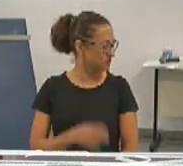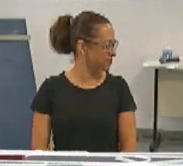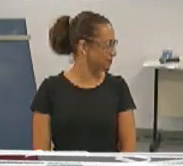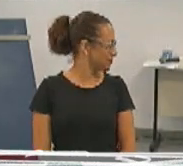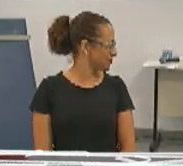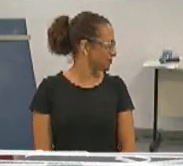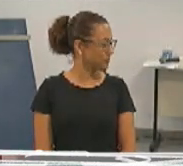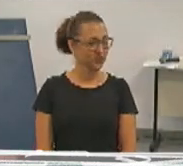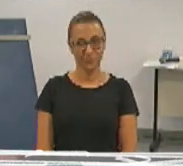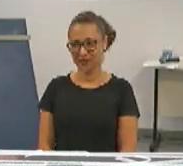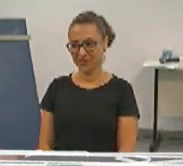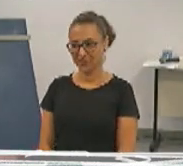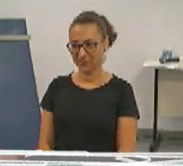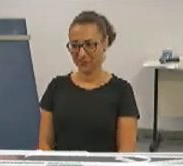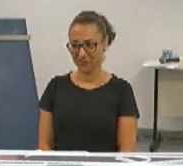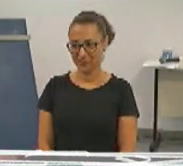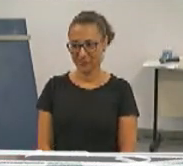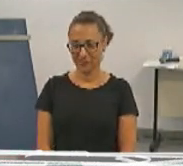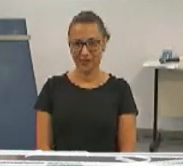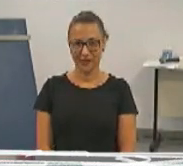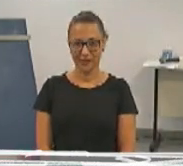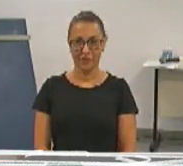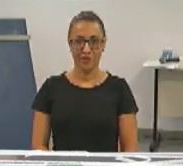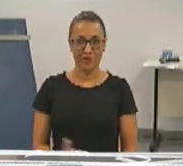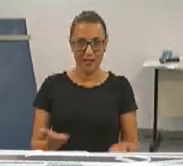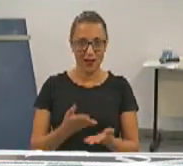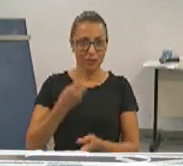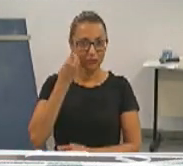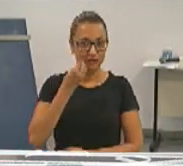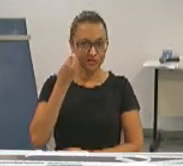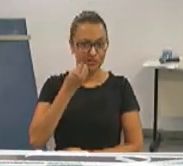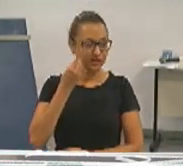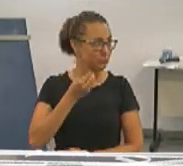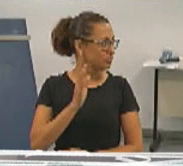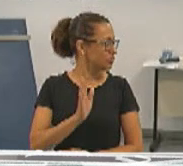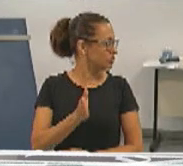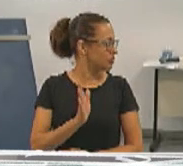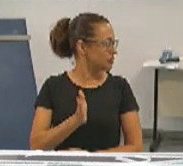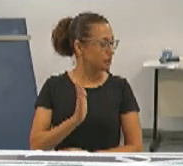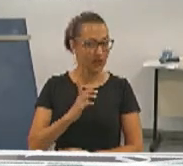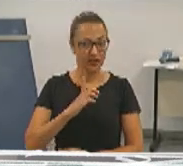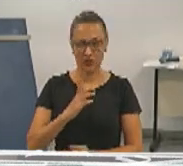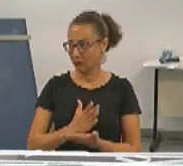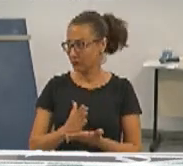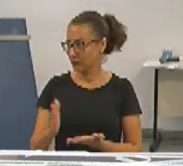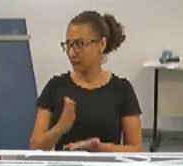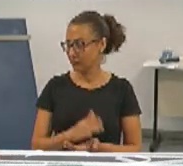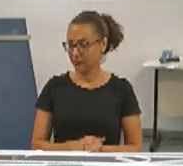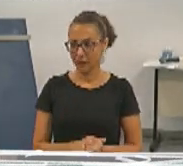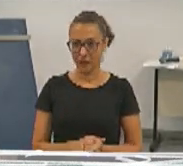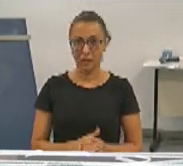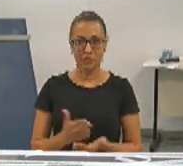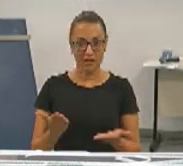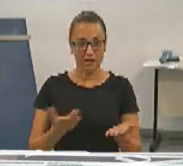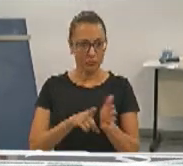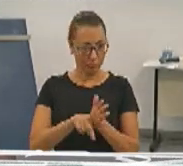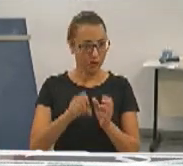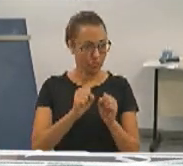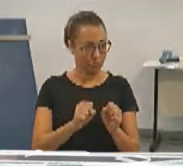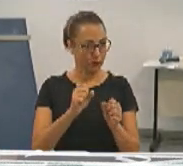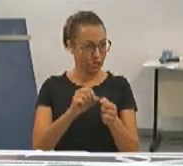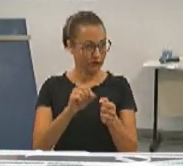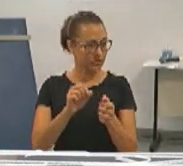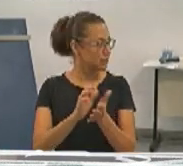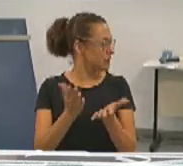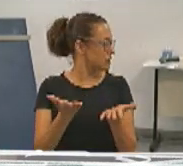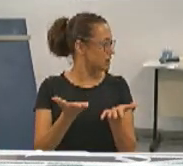Sim, o sistema de votação de teste, ele é online e já está em funcionamento. Então, perguntas podem ser